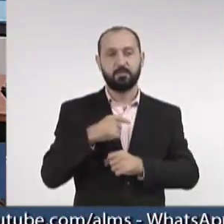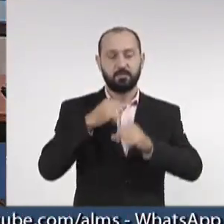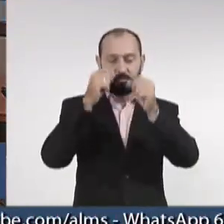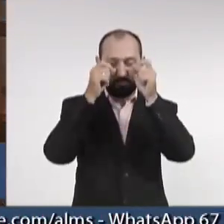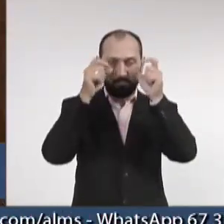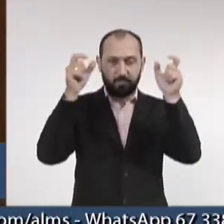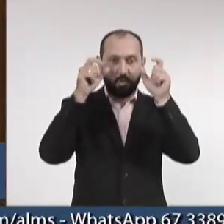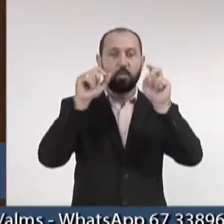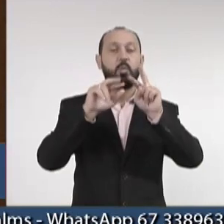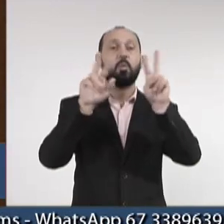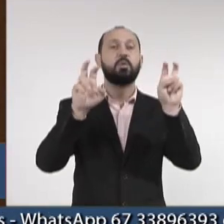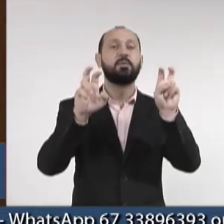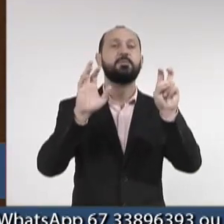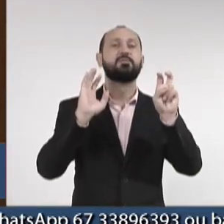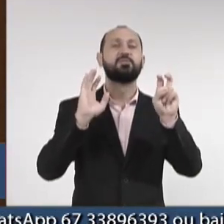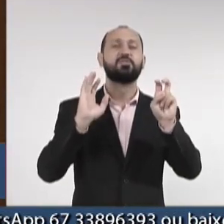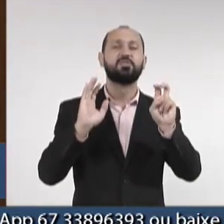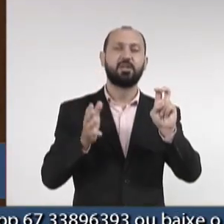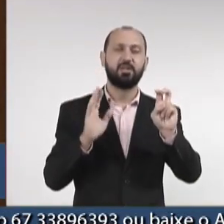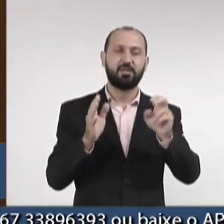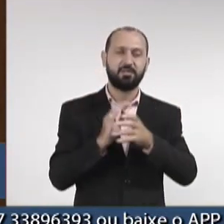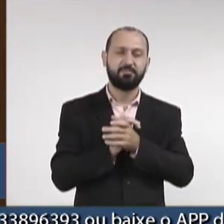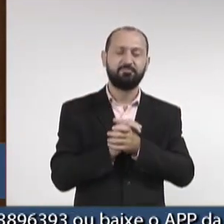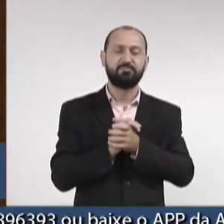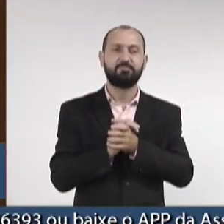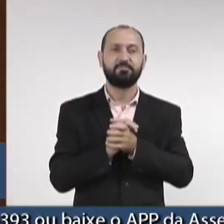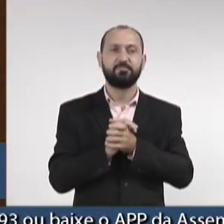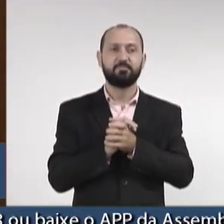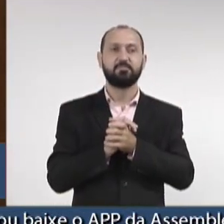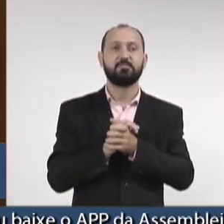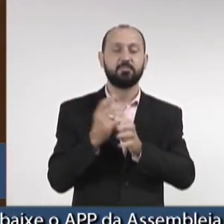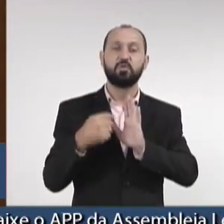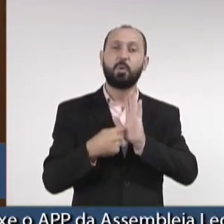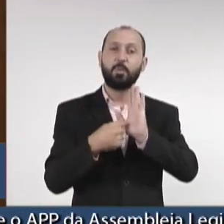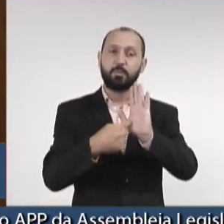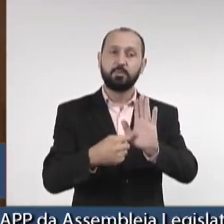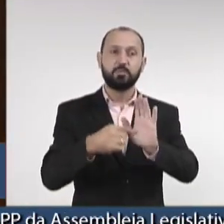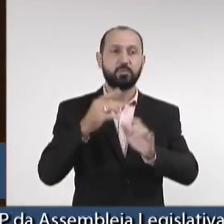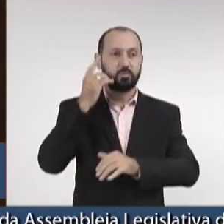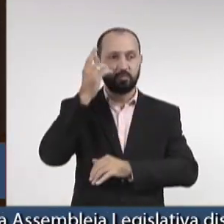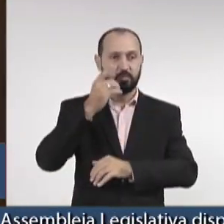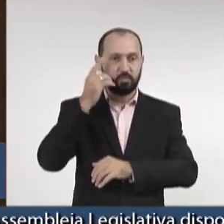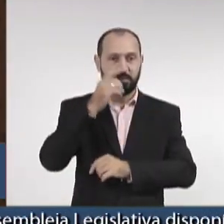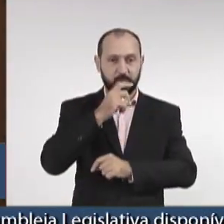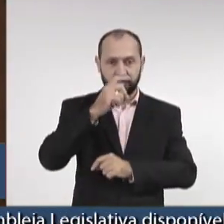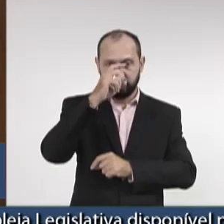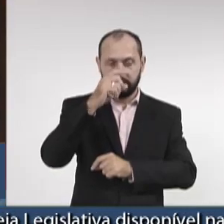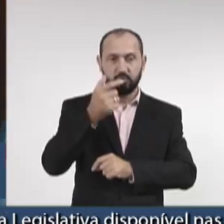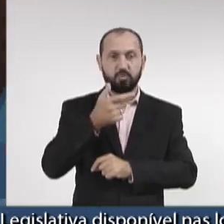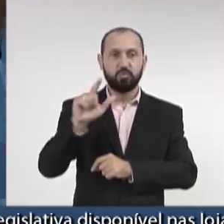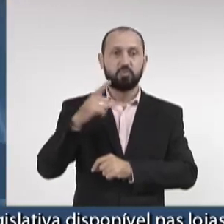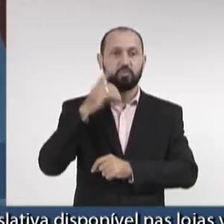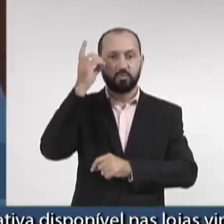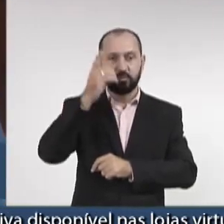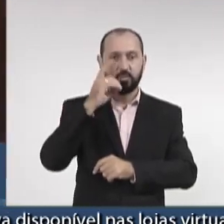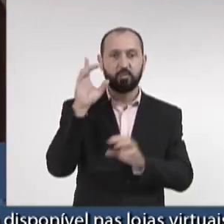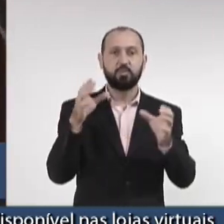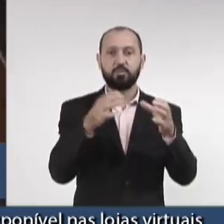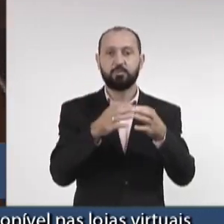ou esse órgão que vem contribuindo para levar aí a intranquilidade a quem produz no